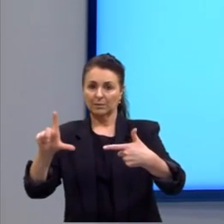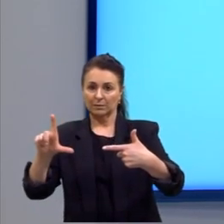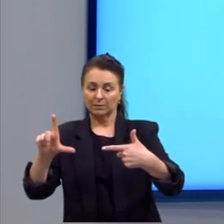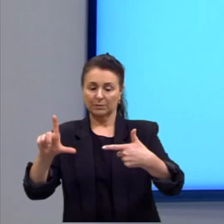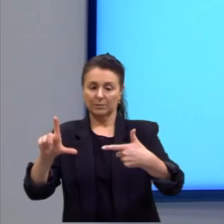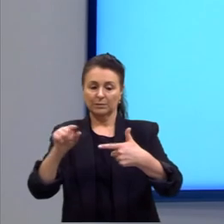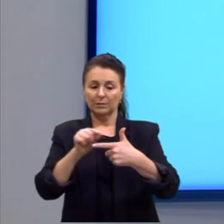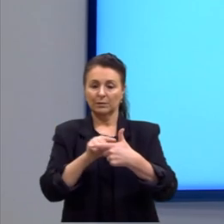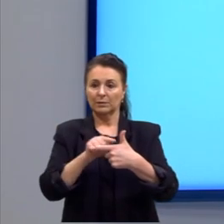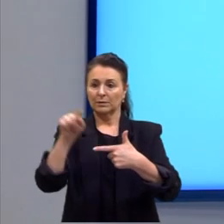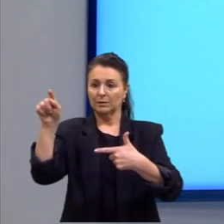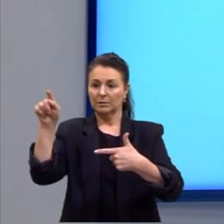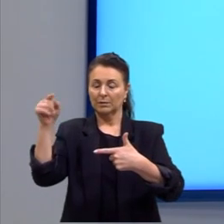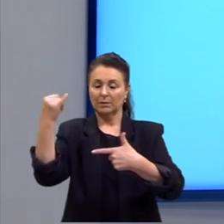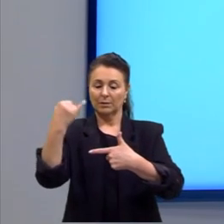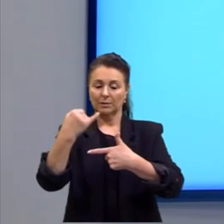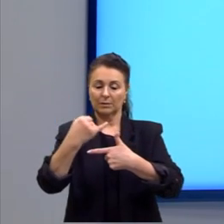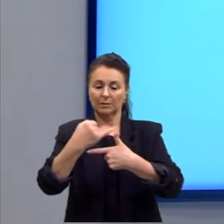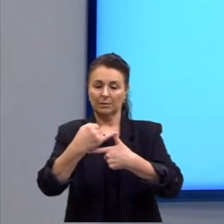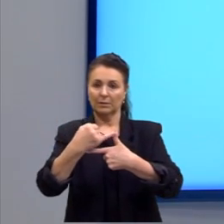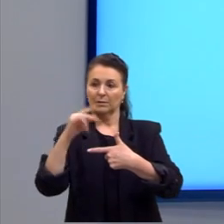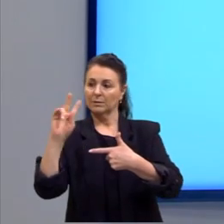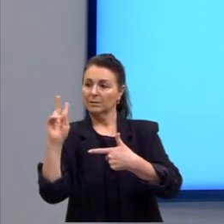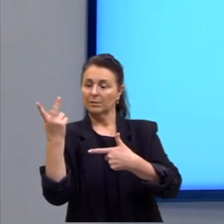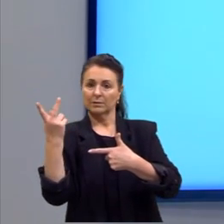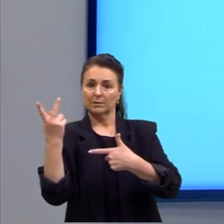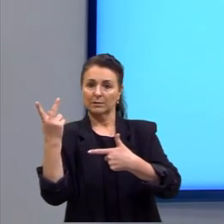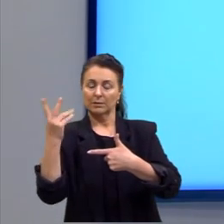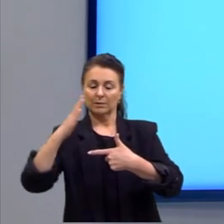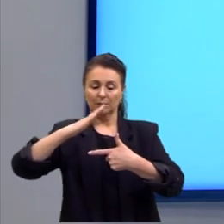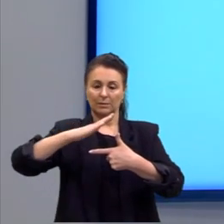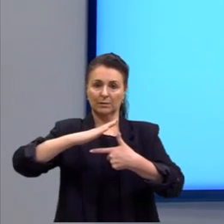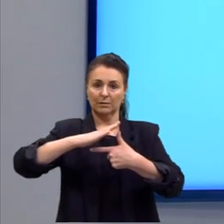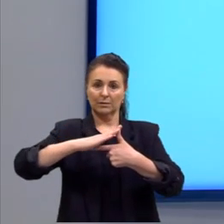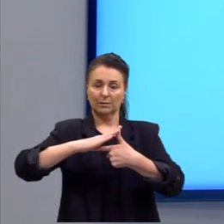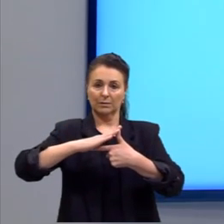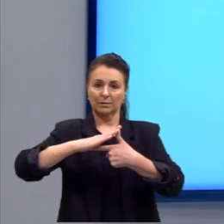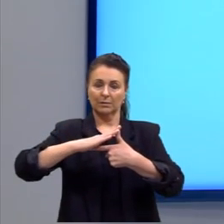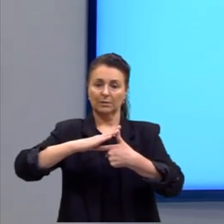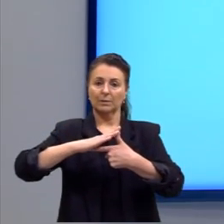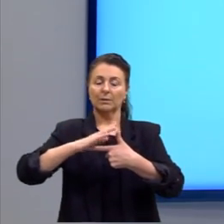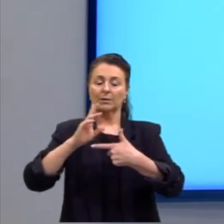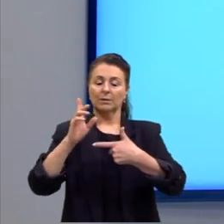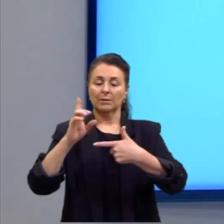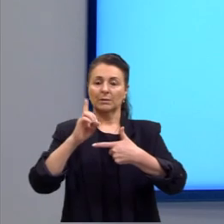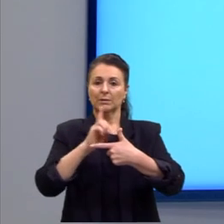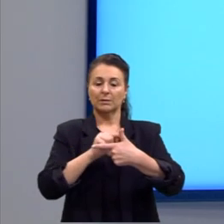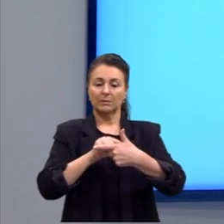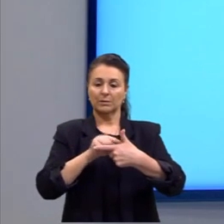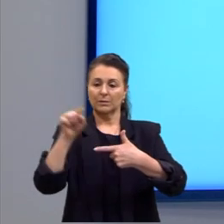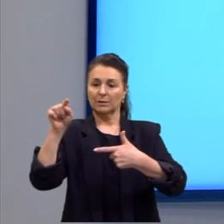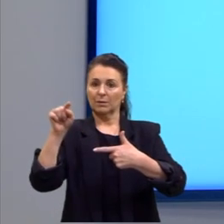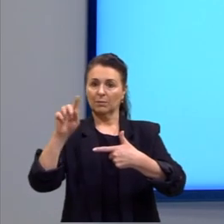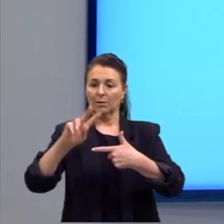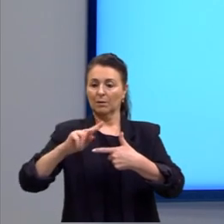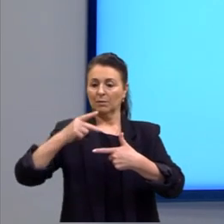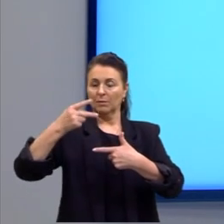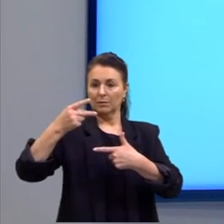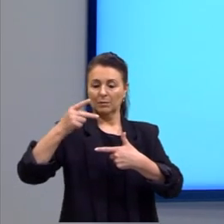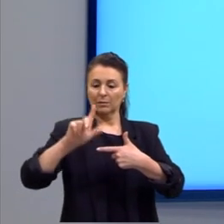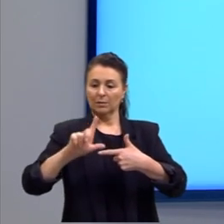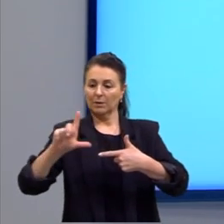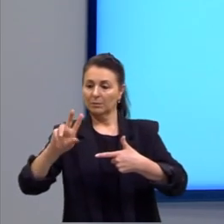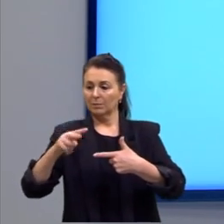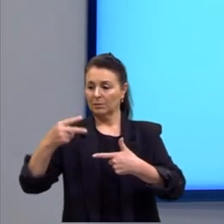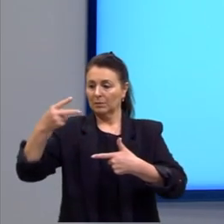seria nossa e poteno usa então no teorema diagonal ao quadrado = lado ao quadrado mais